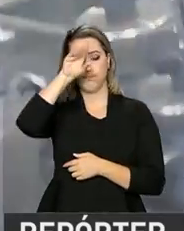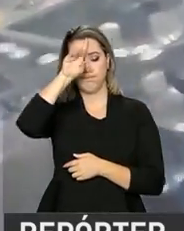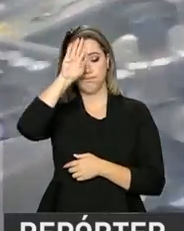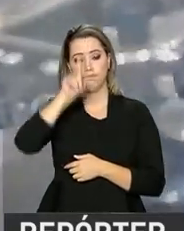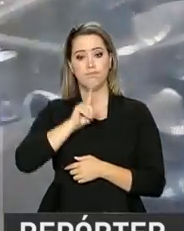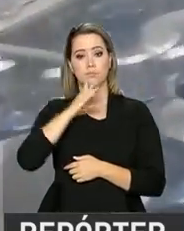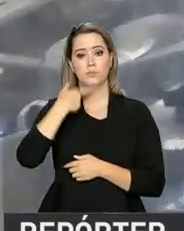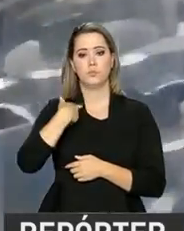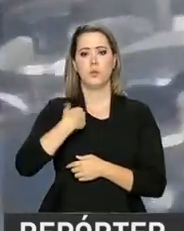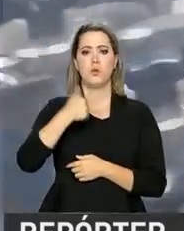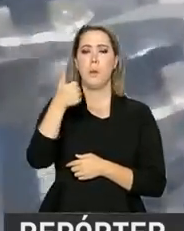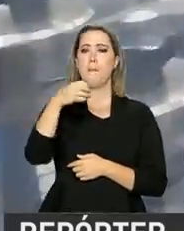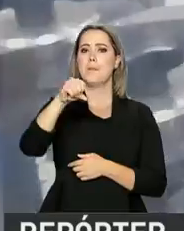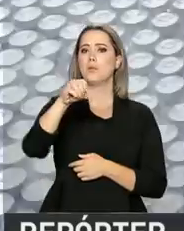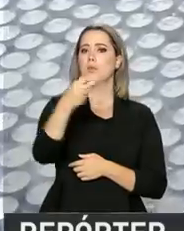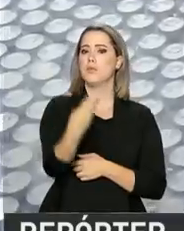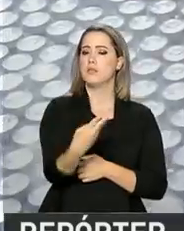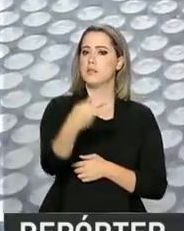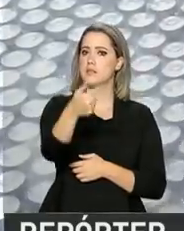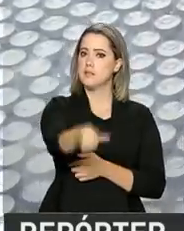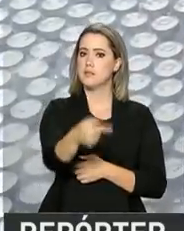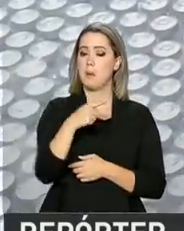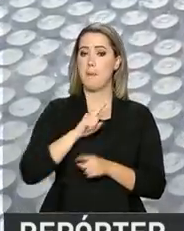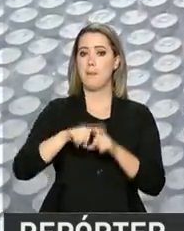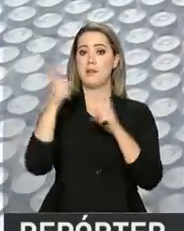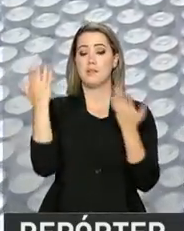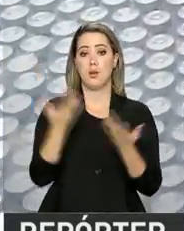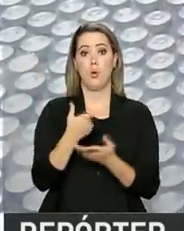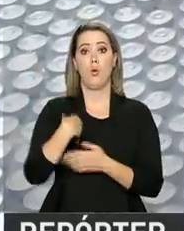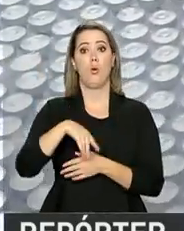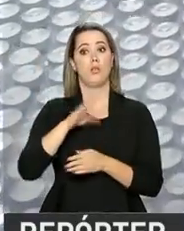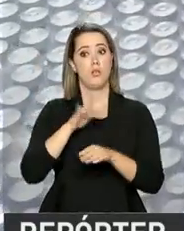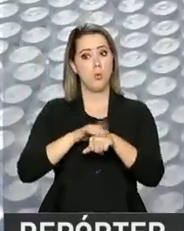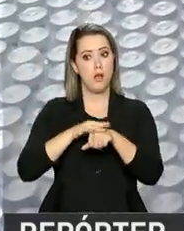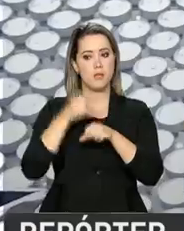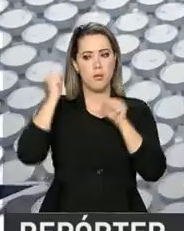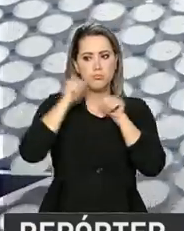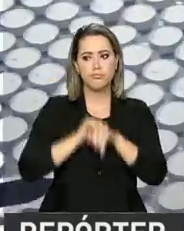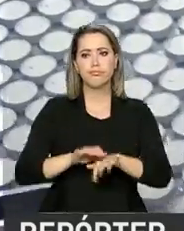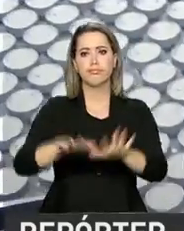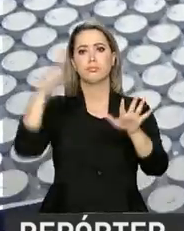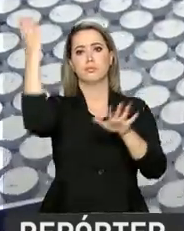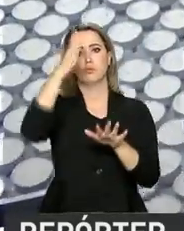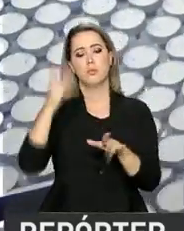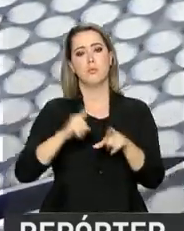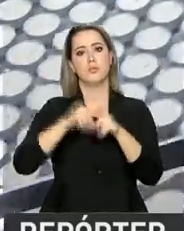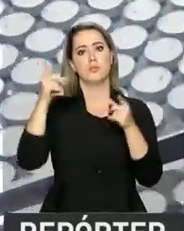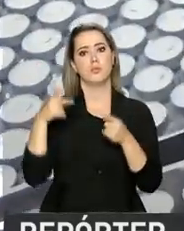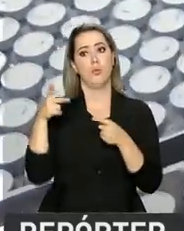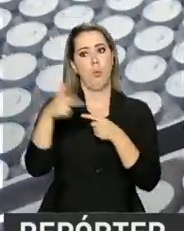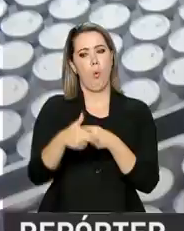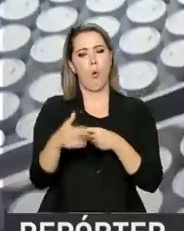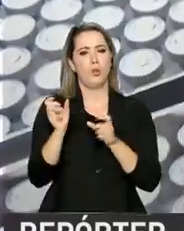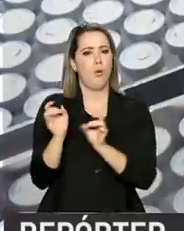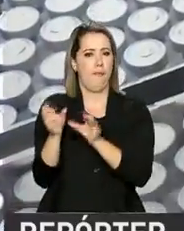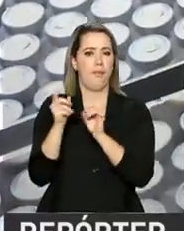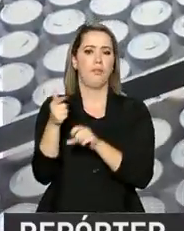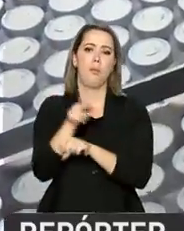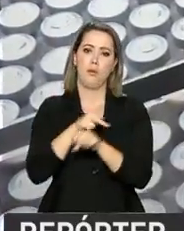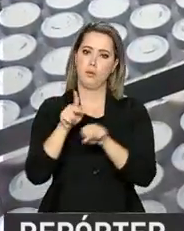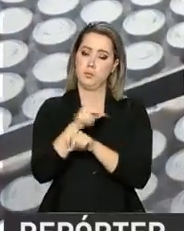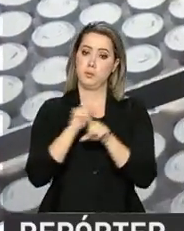1937 Mas recentemente por conta do aumento de casos da doença no Brasil a exportação das doses precisou ser